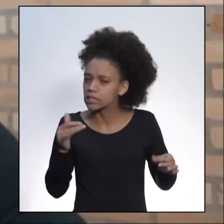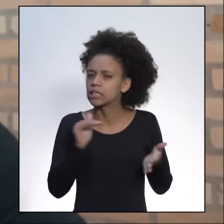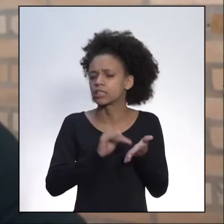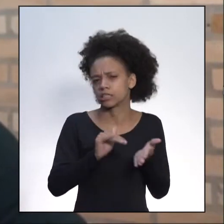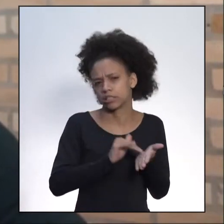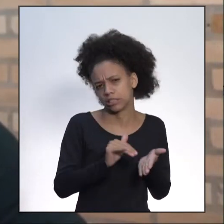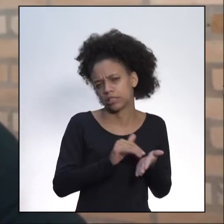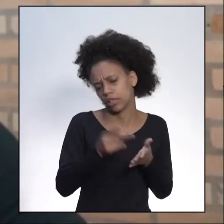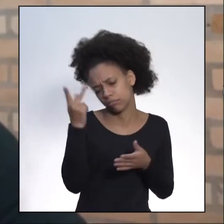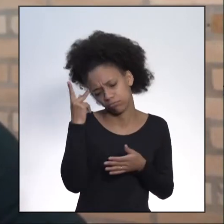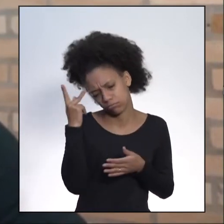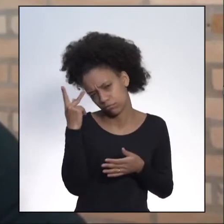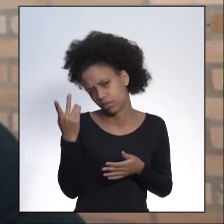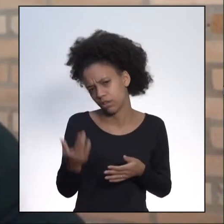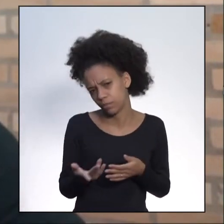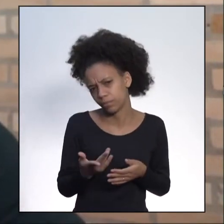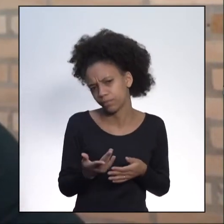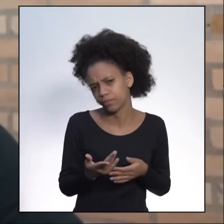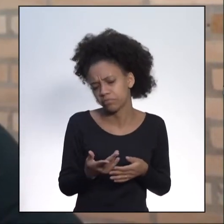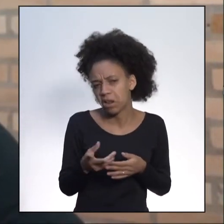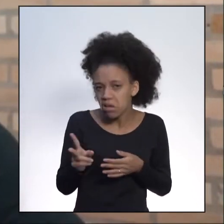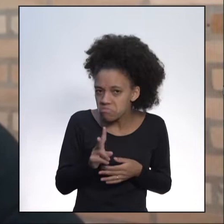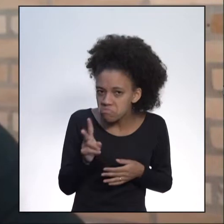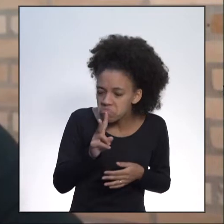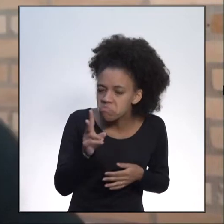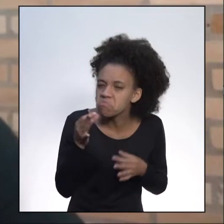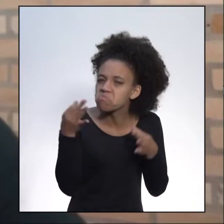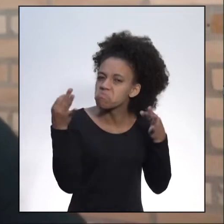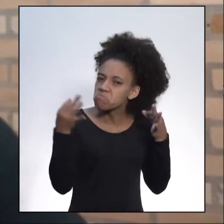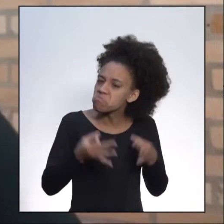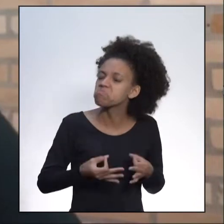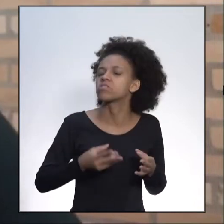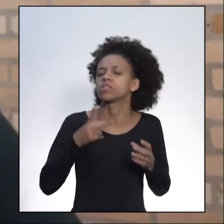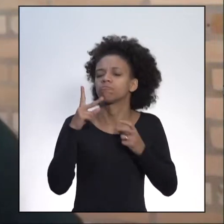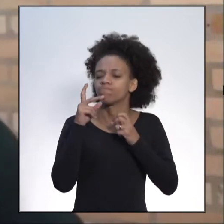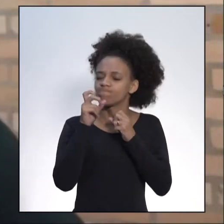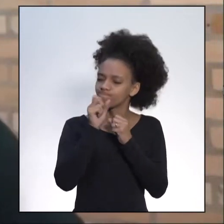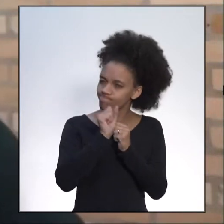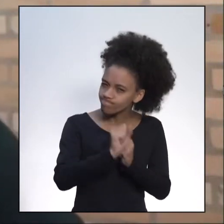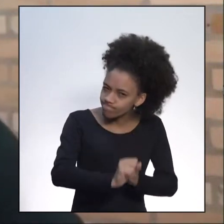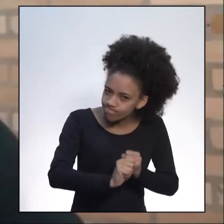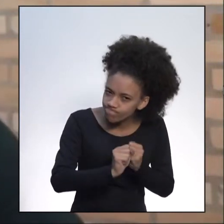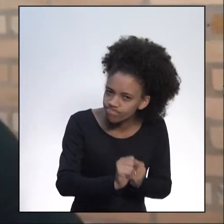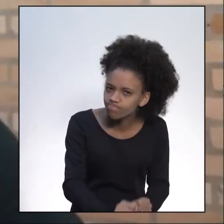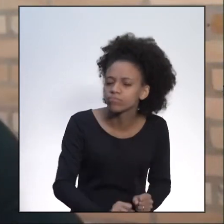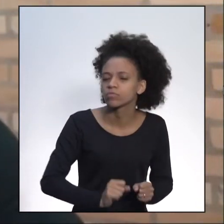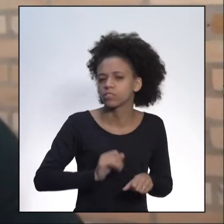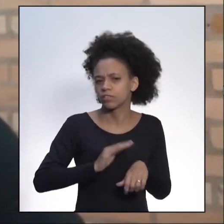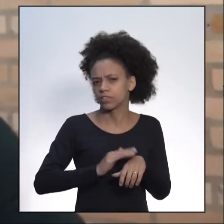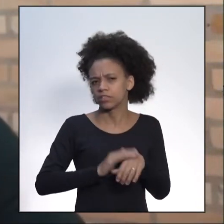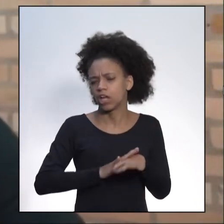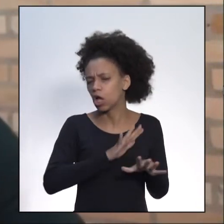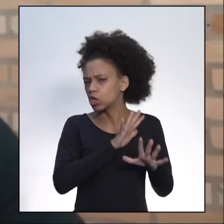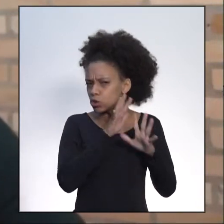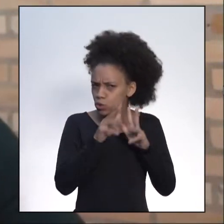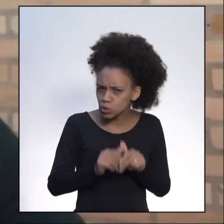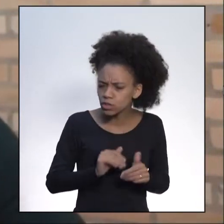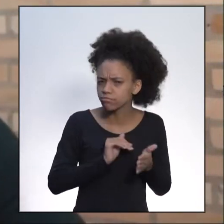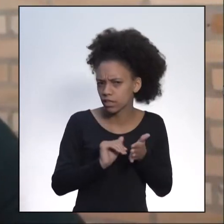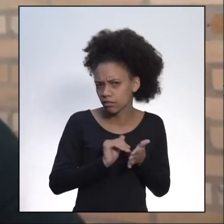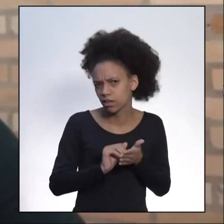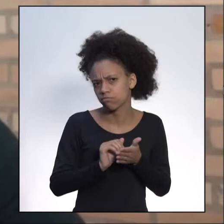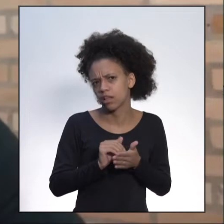Paulo, é muito louvável todo o esforço que está se fazendo, todas as secretarias de educação de redes públicas, pensando